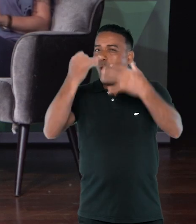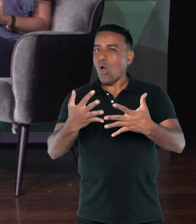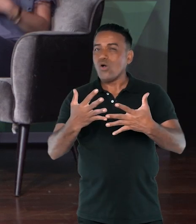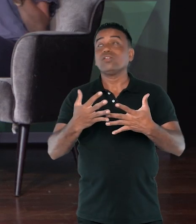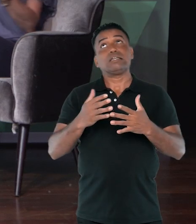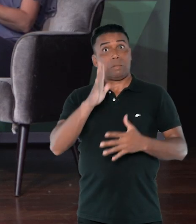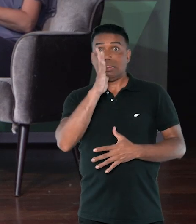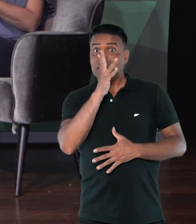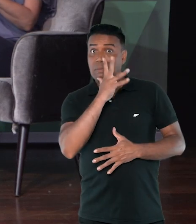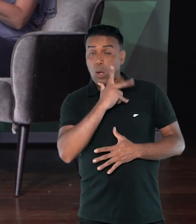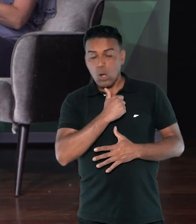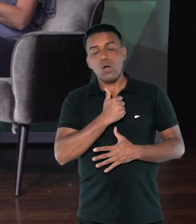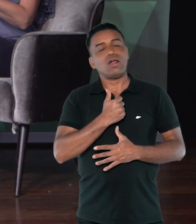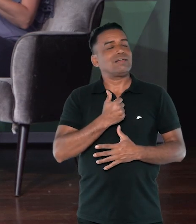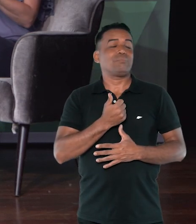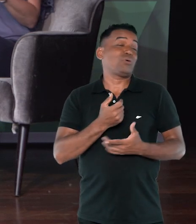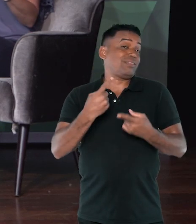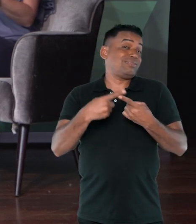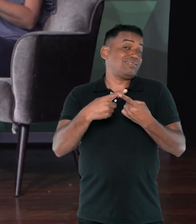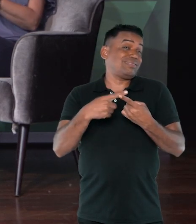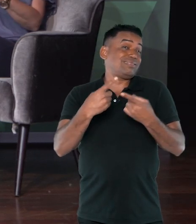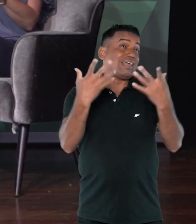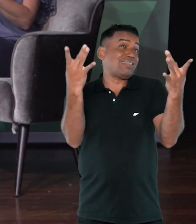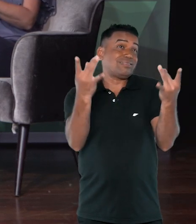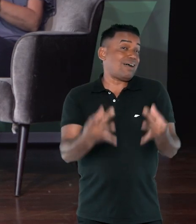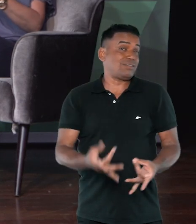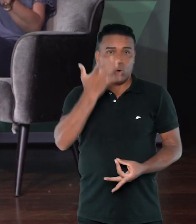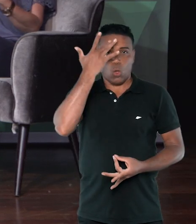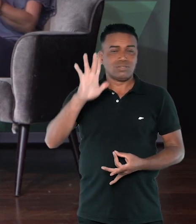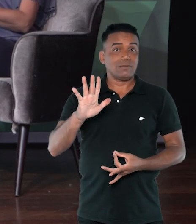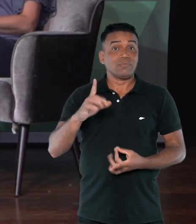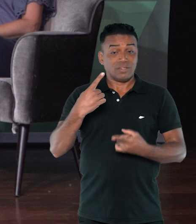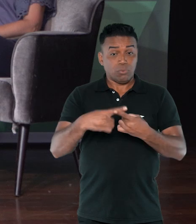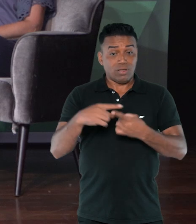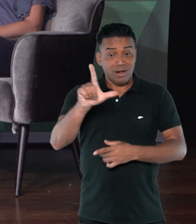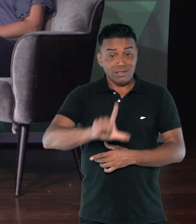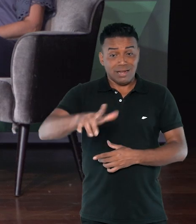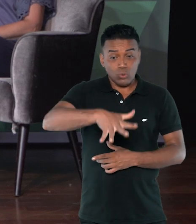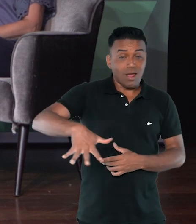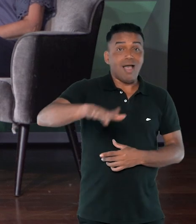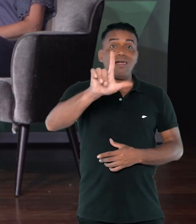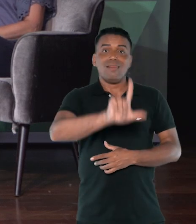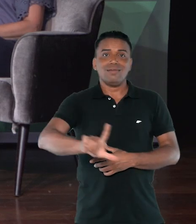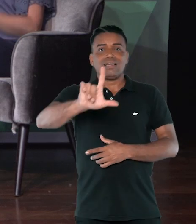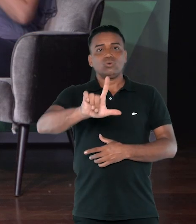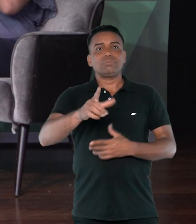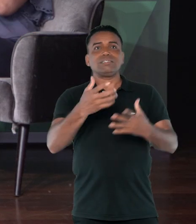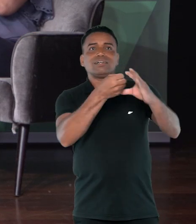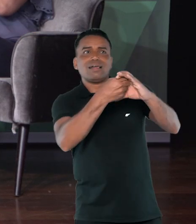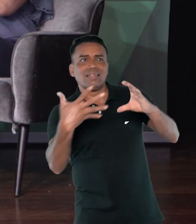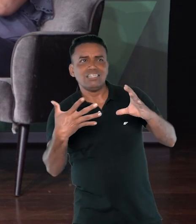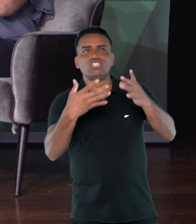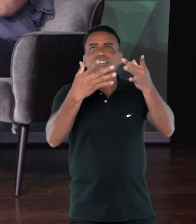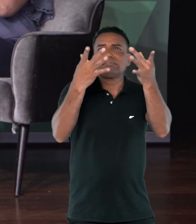na literatura a gente precisa, né? De elementos, de ingredientes, de um enredo, né? Mas a Maria da